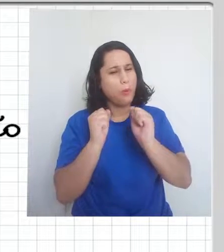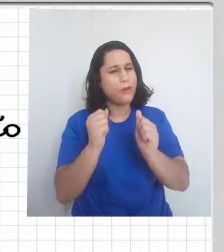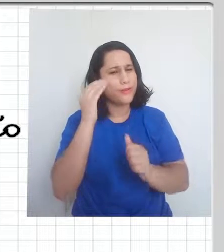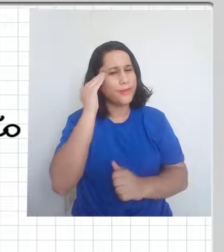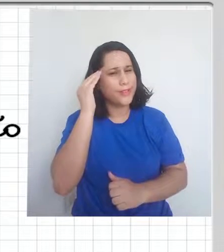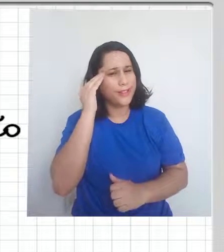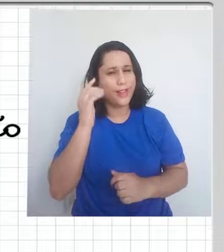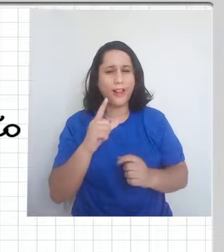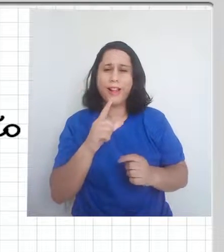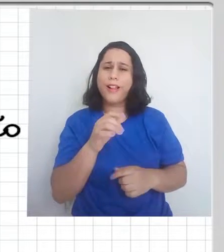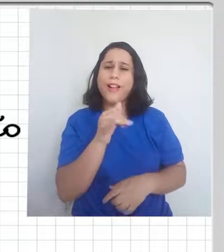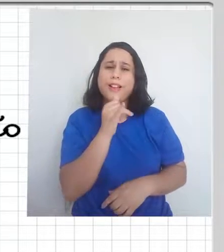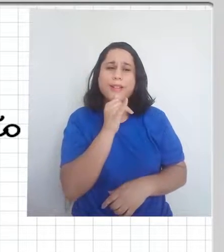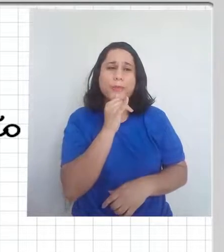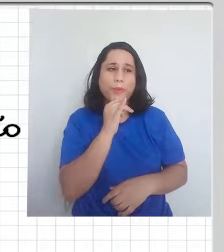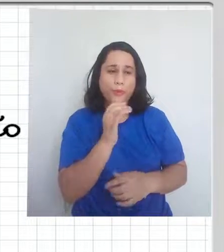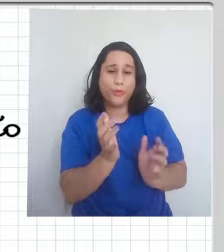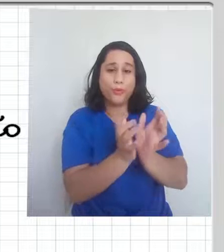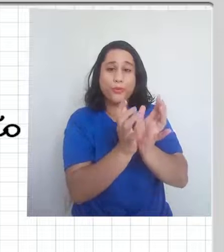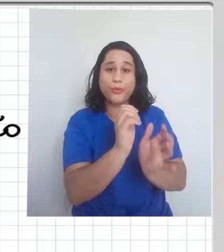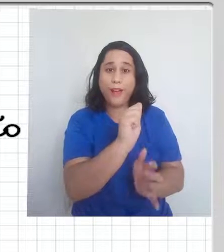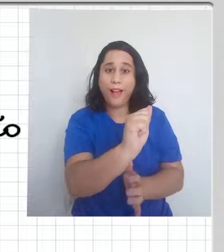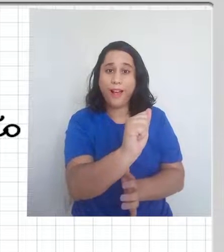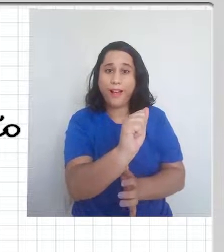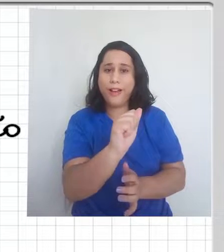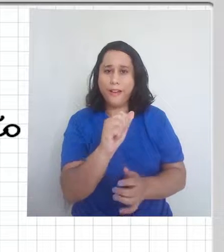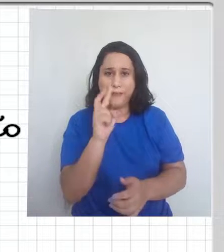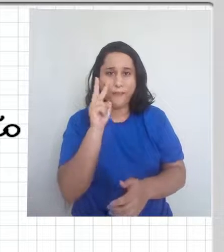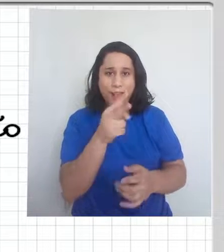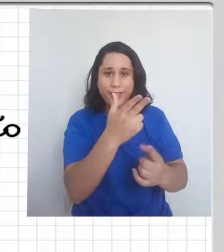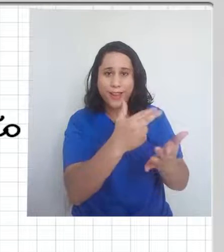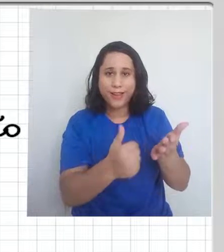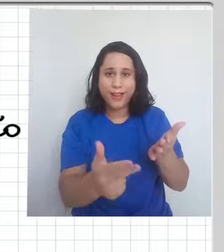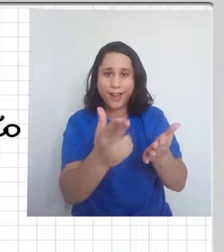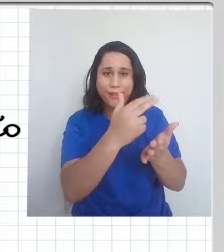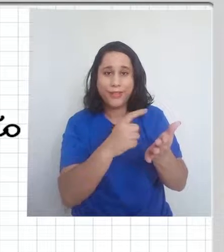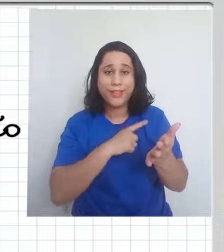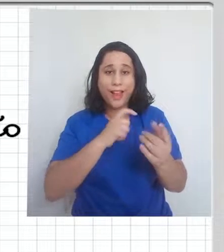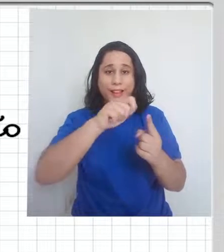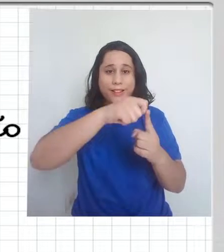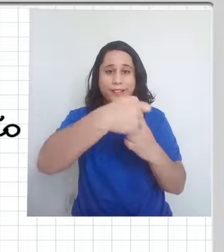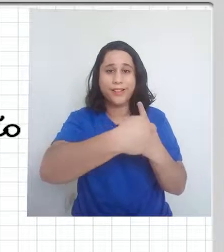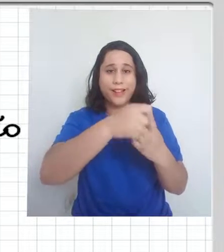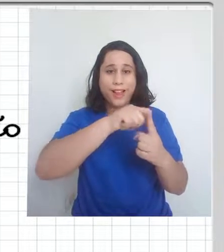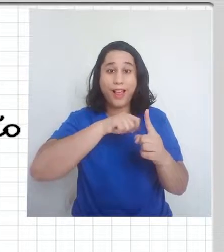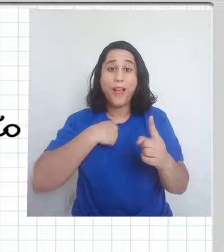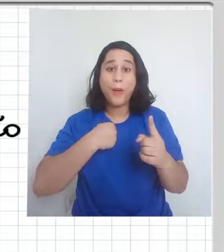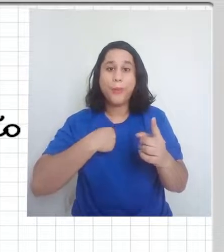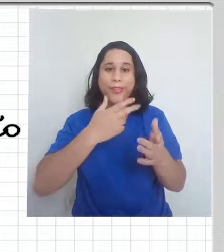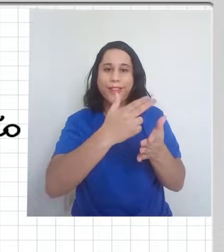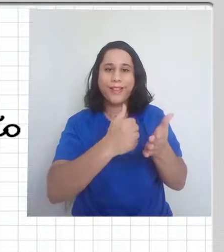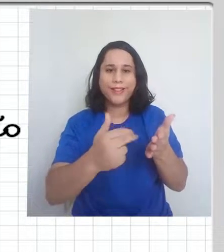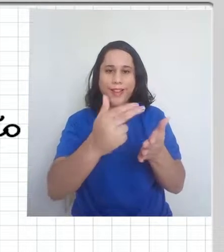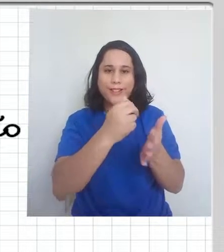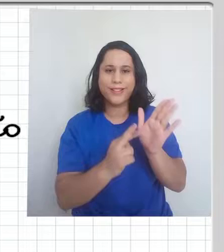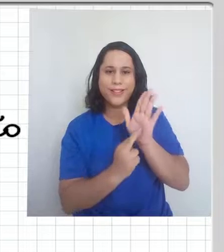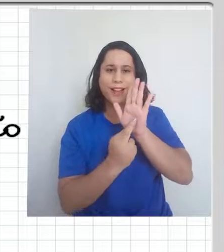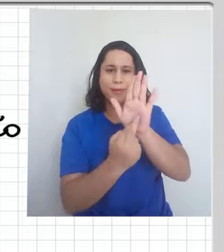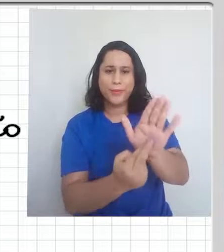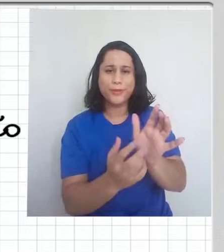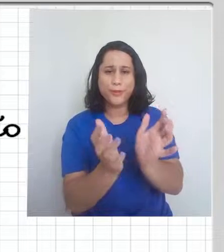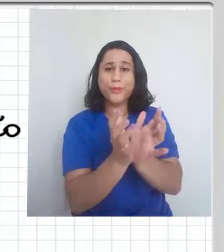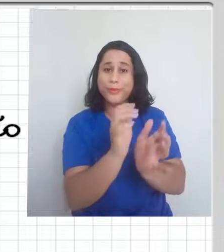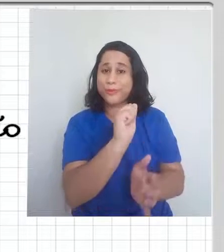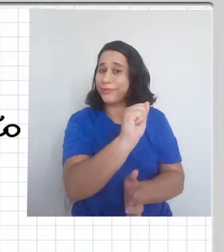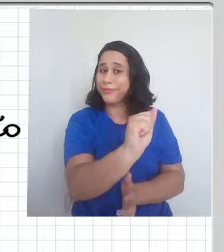como conjunto A, olha a representaçãozinha dele aí. Eu vou ter um cacho de bananas. Eu desenhei um cacho de bananas que ele representa o